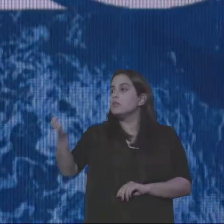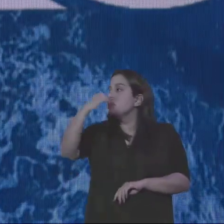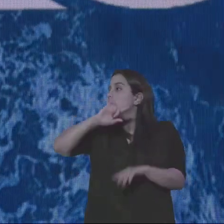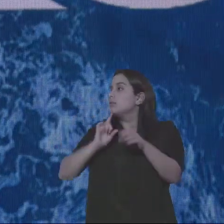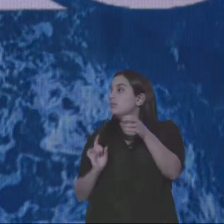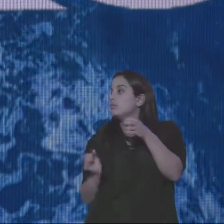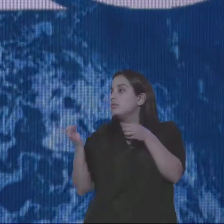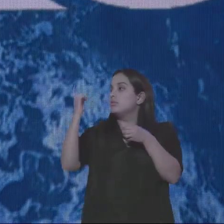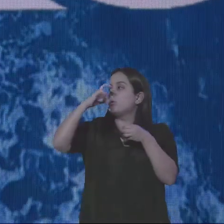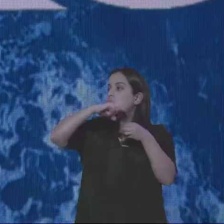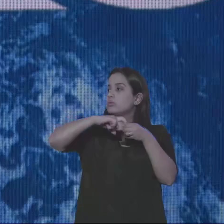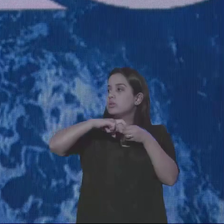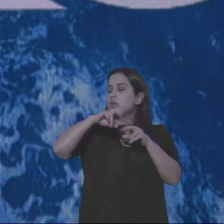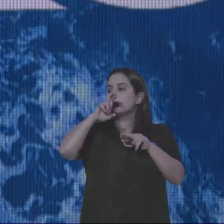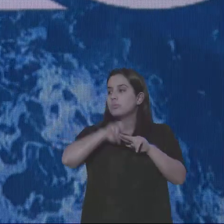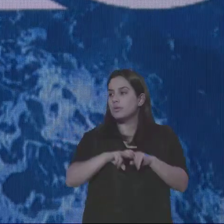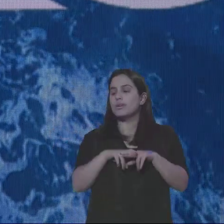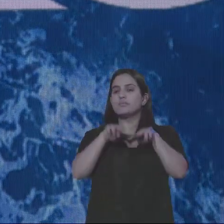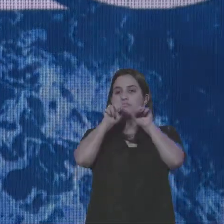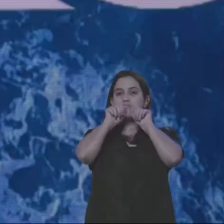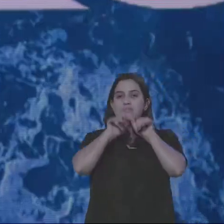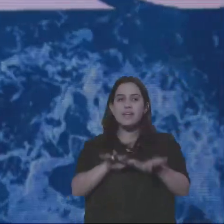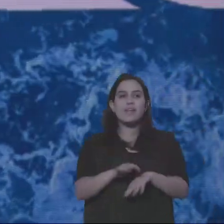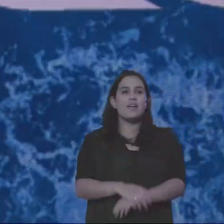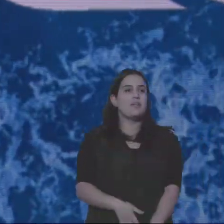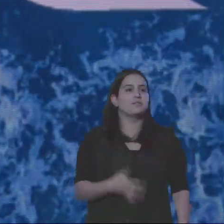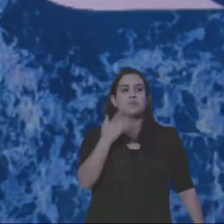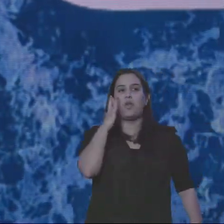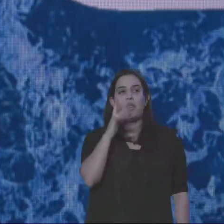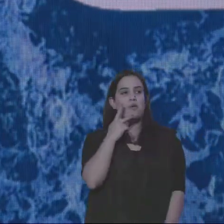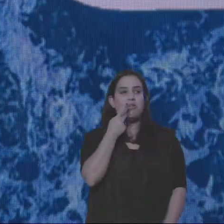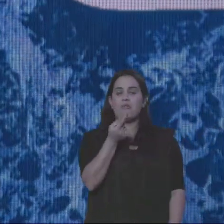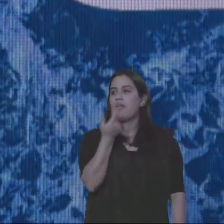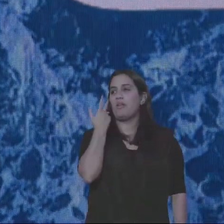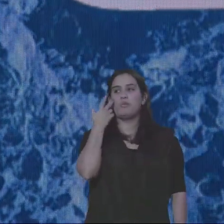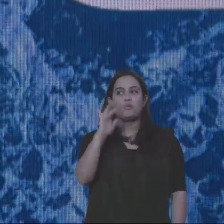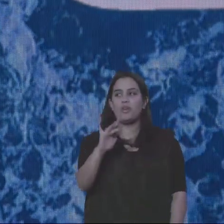lugar, bênção, gente, eu não sei muito o que falar nesse momento.